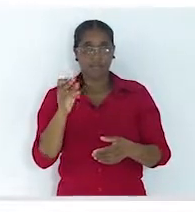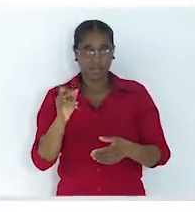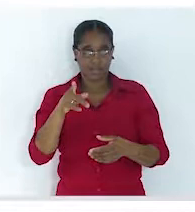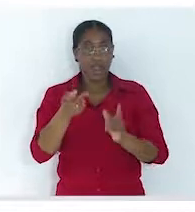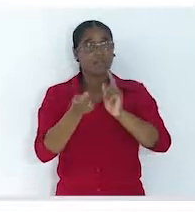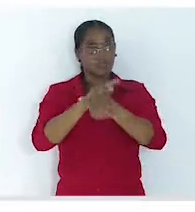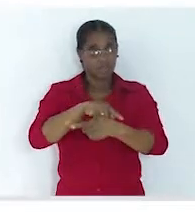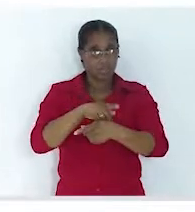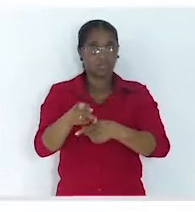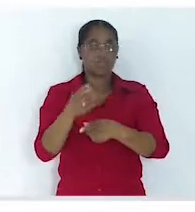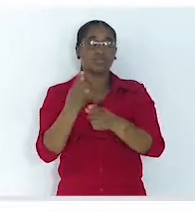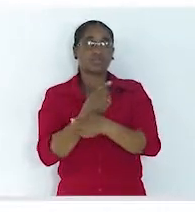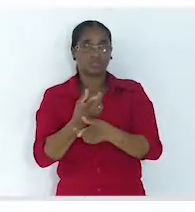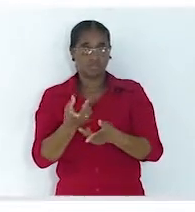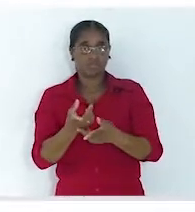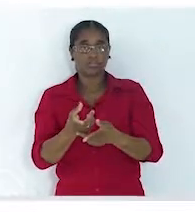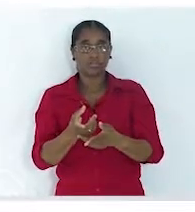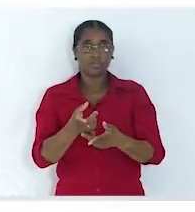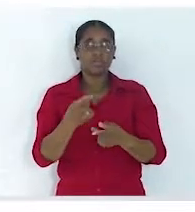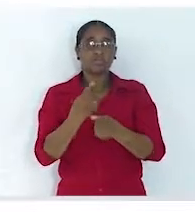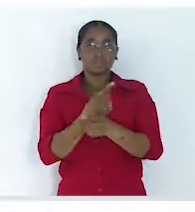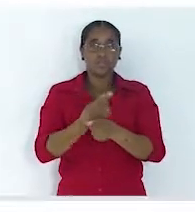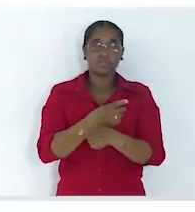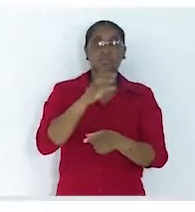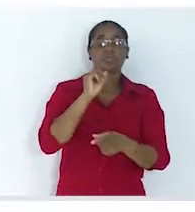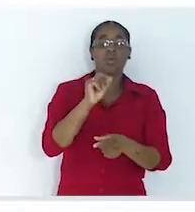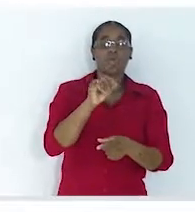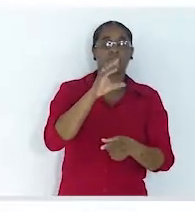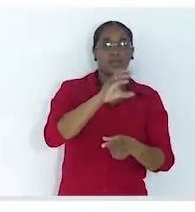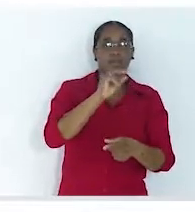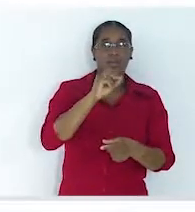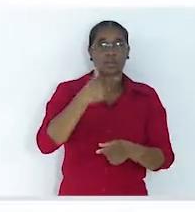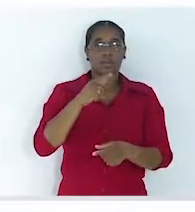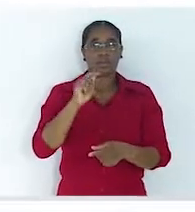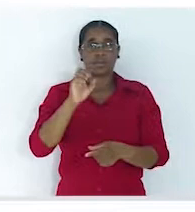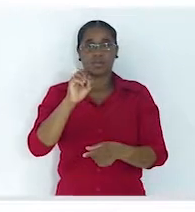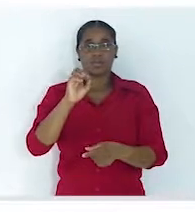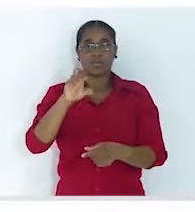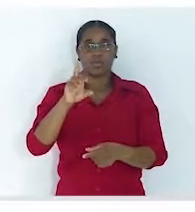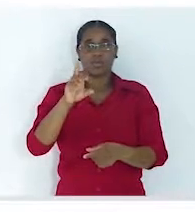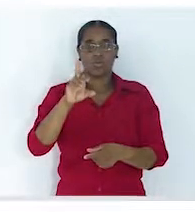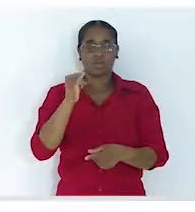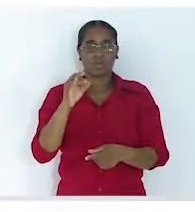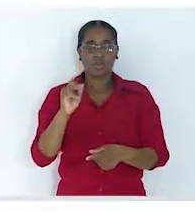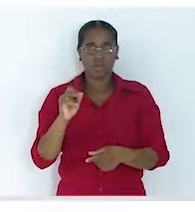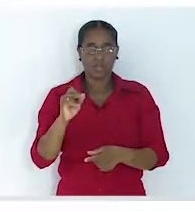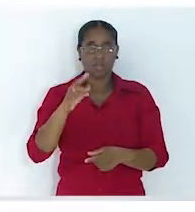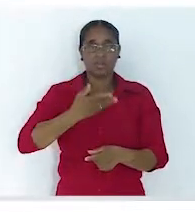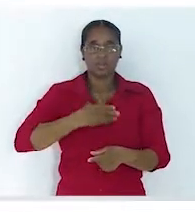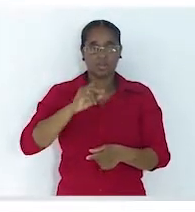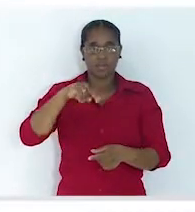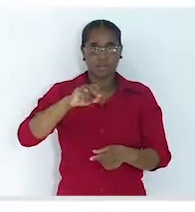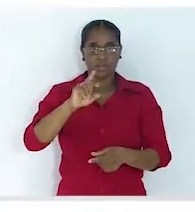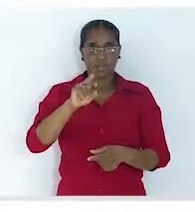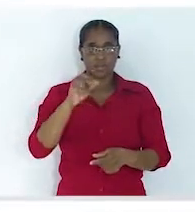esses elementos são chamados de categorias da narrativa. Há um conjunto enorme desses elementos